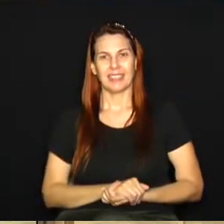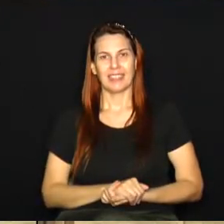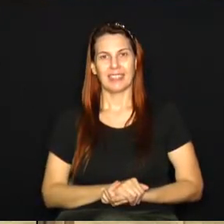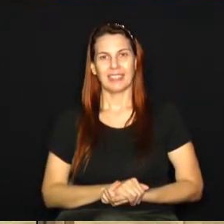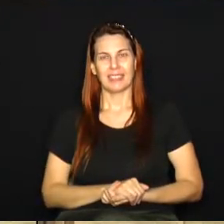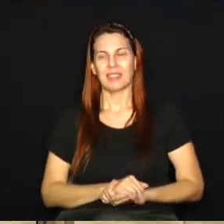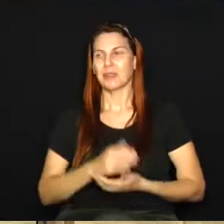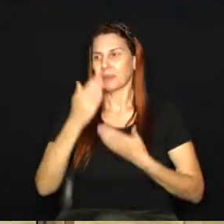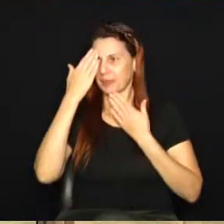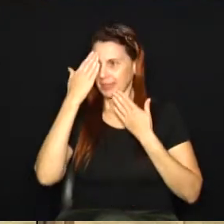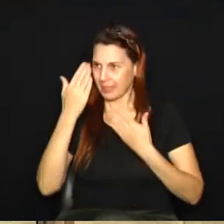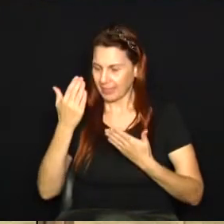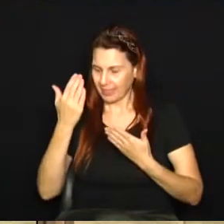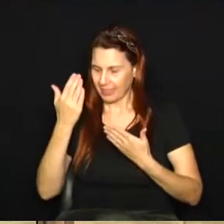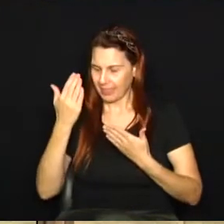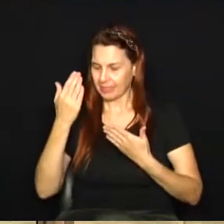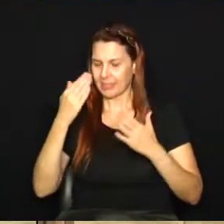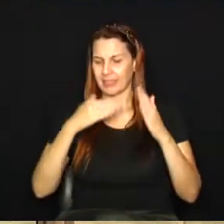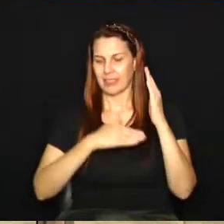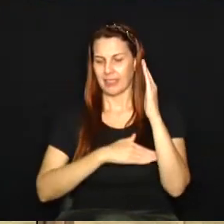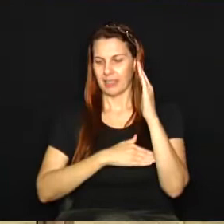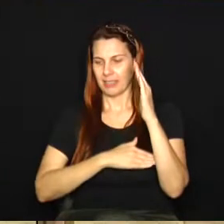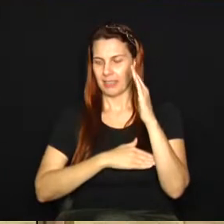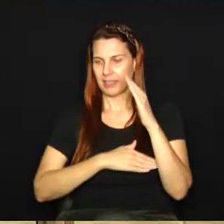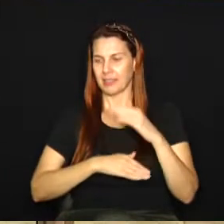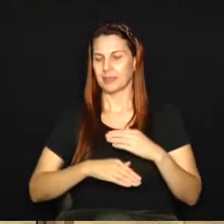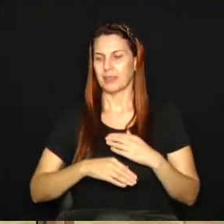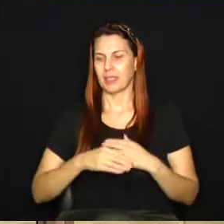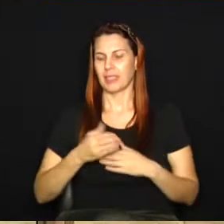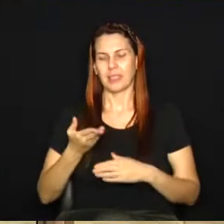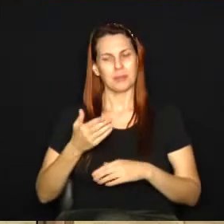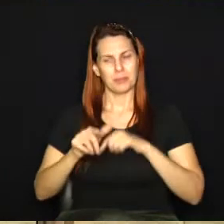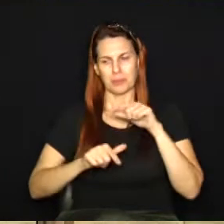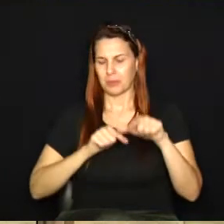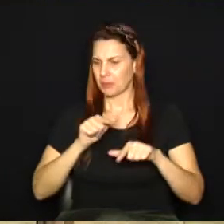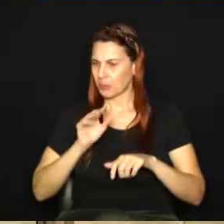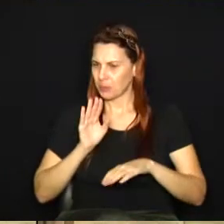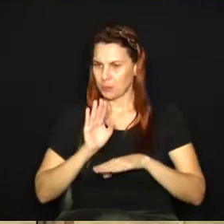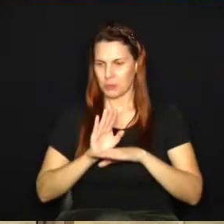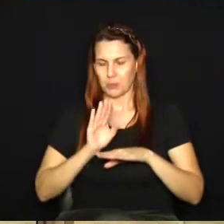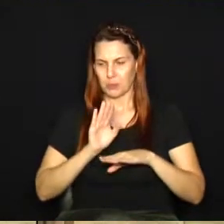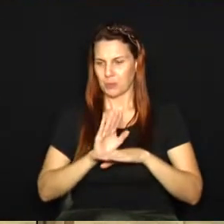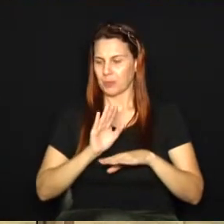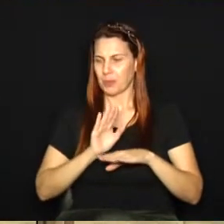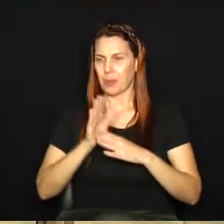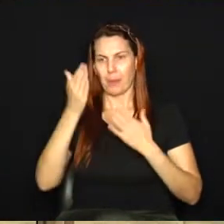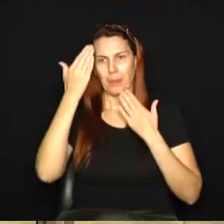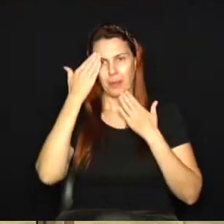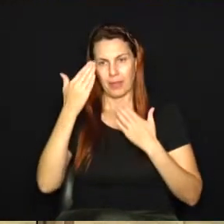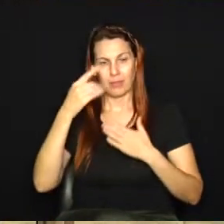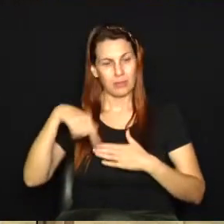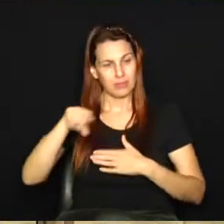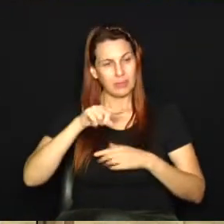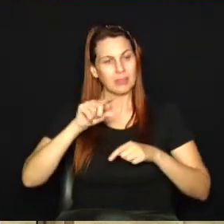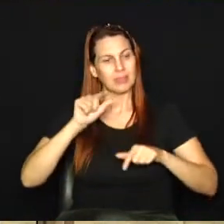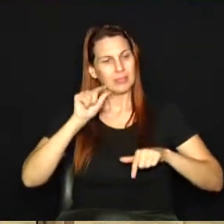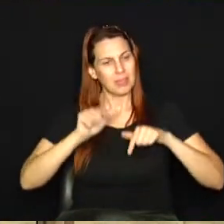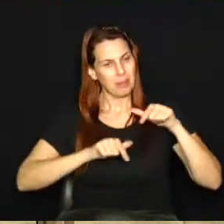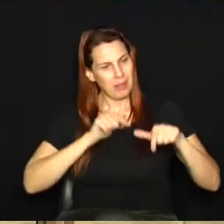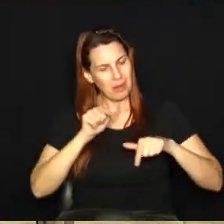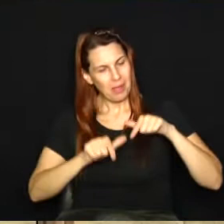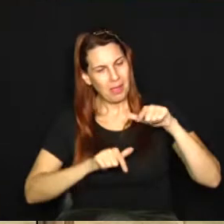Então, muito obrigado também a essa Câmara, a sua assessoria, a todos, né, vocês que trabalharam aí com